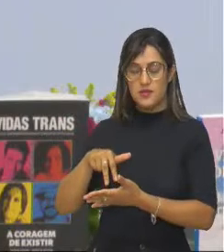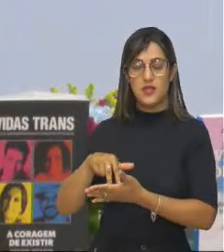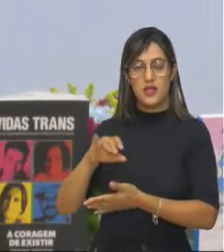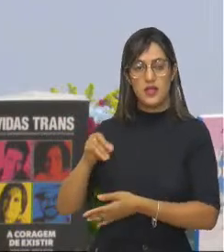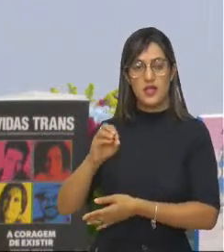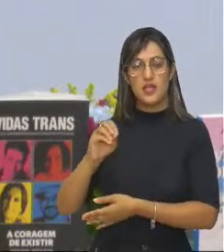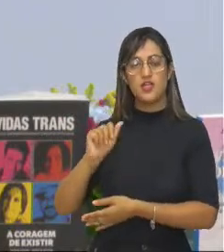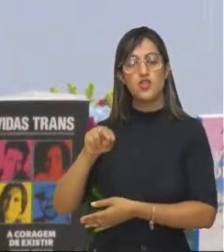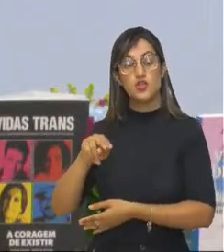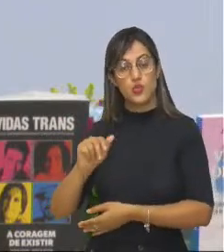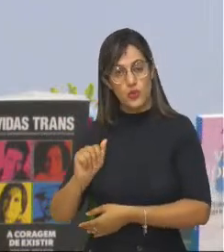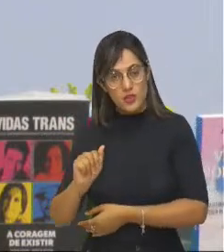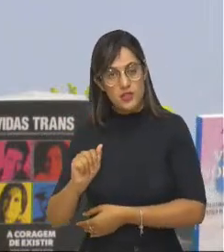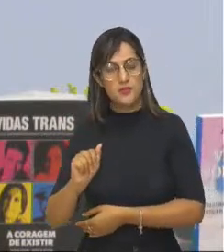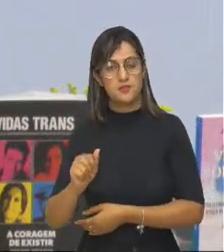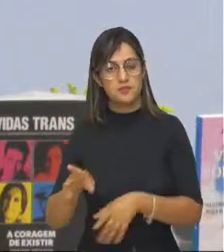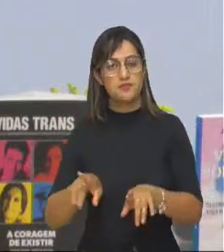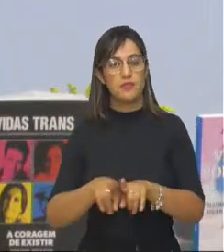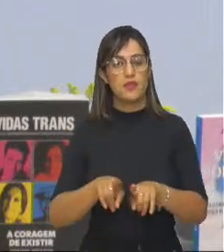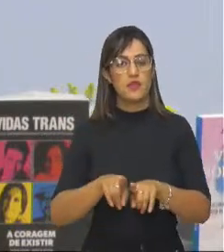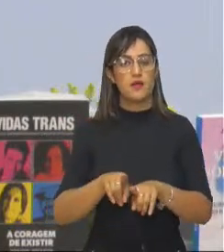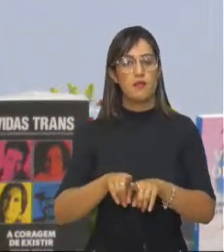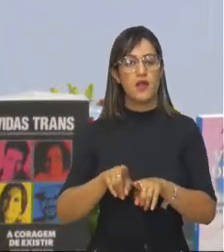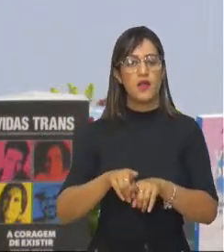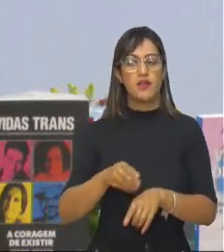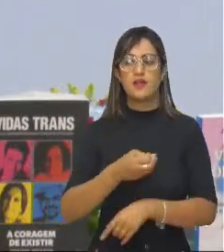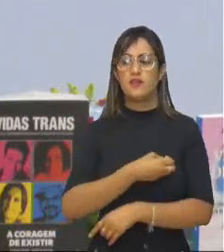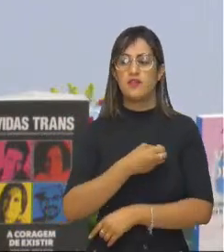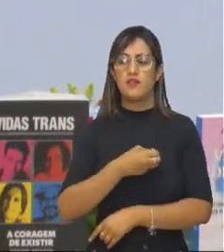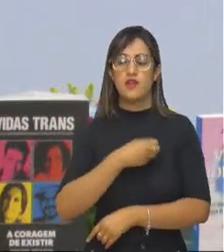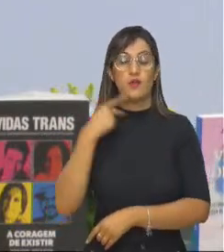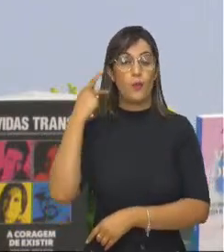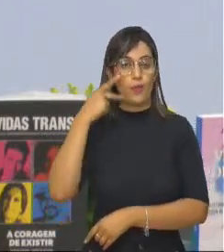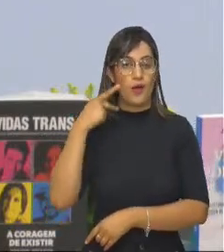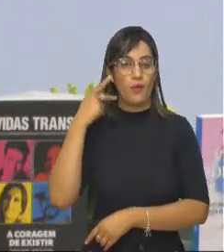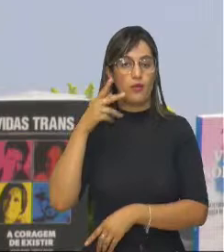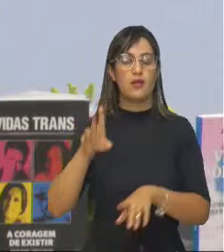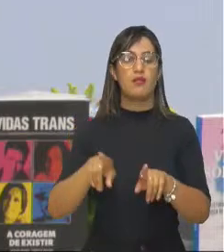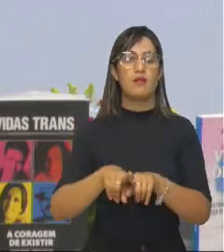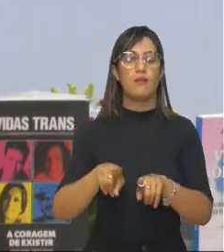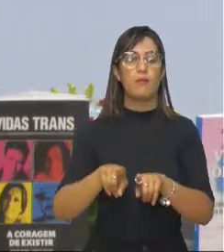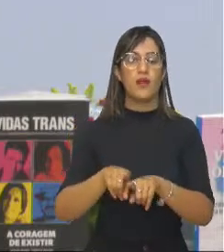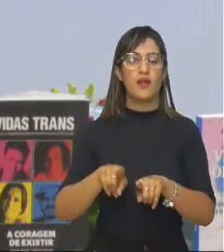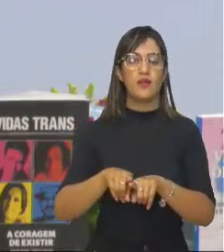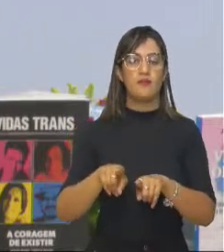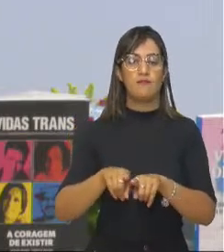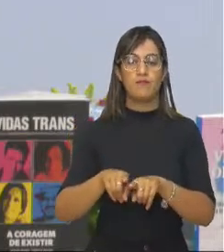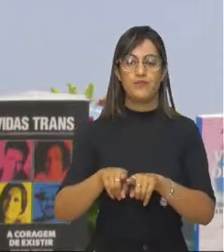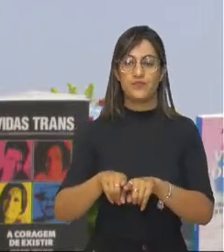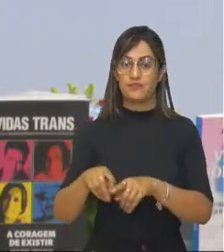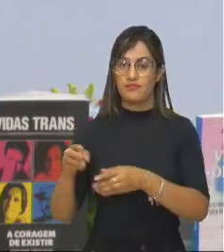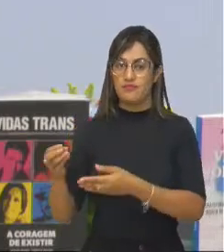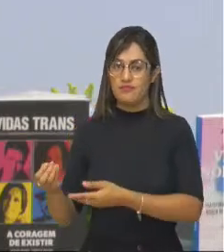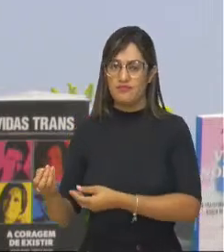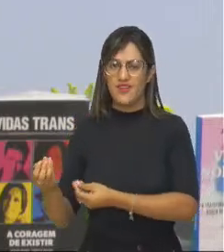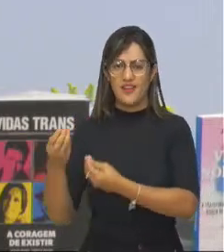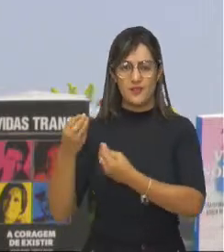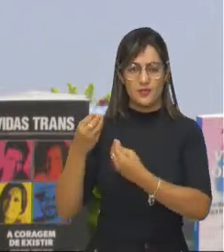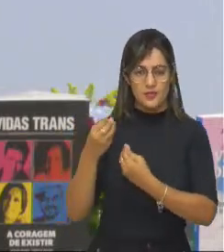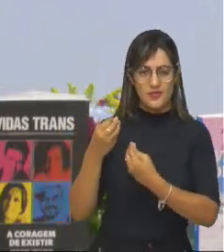Joana Cardoso, vindo da terra do Piauí, da terra... que nos traz tanta esperança,